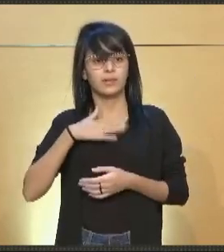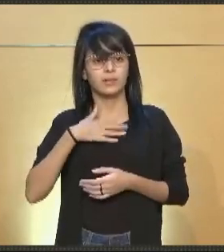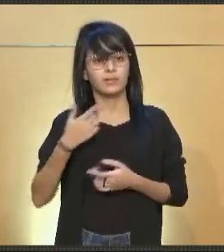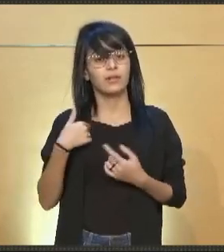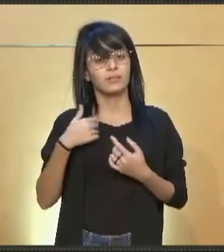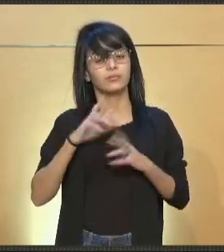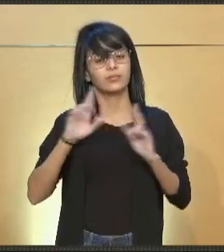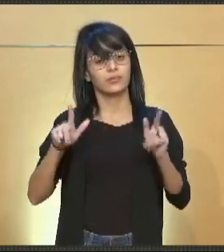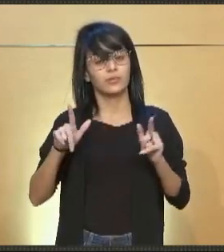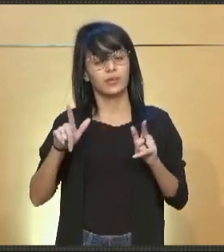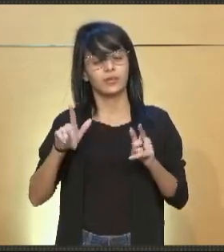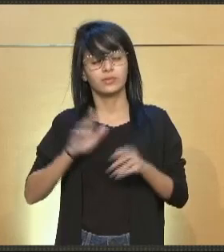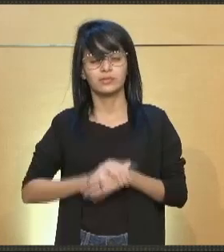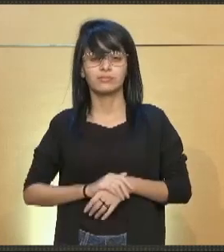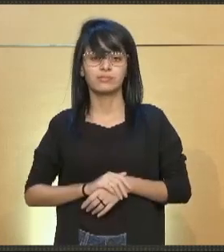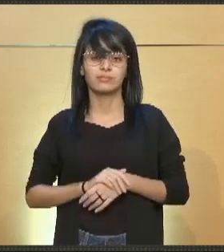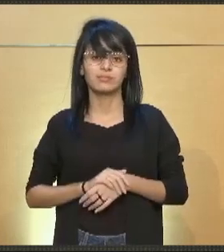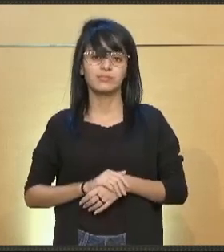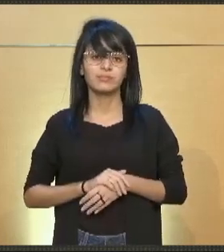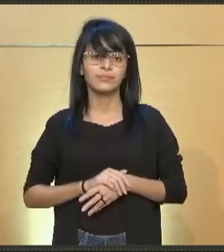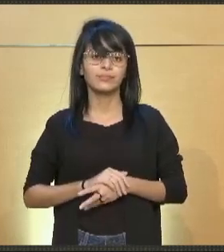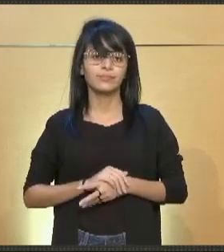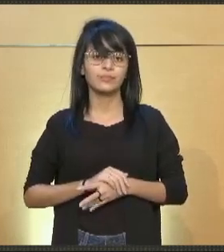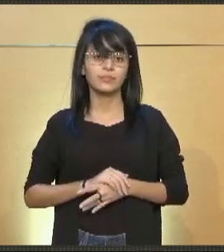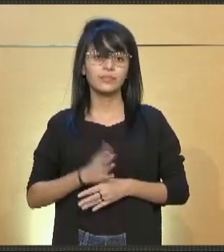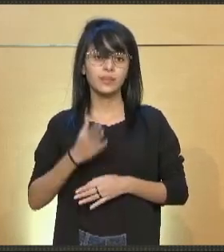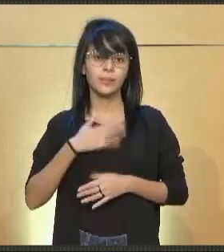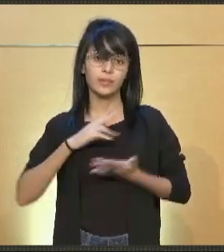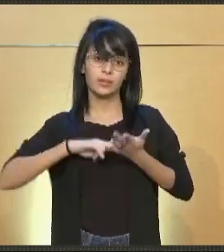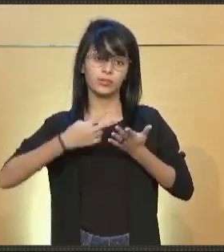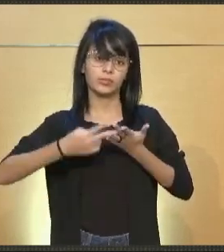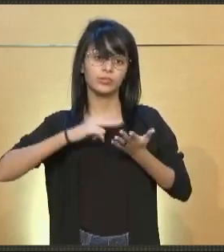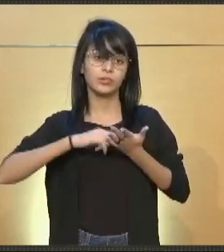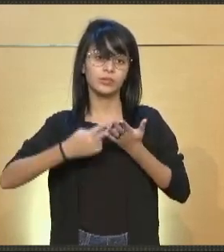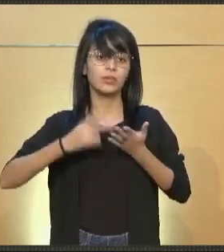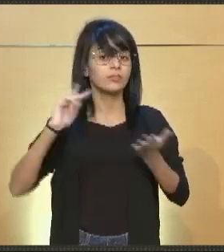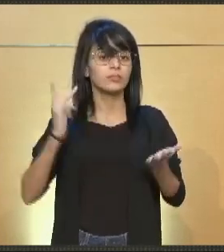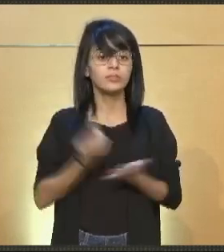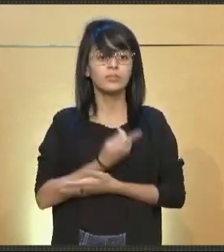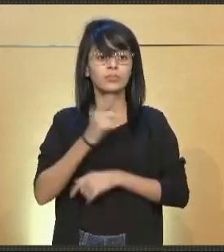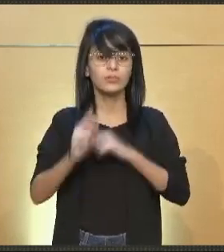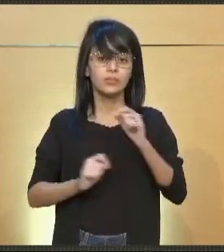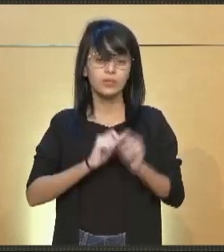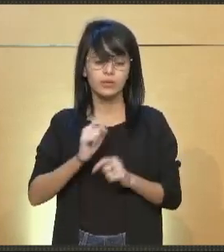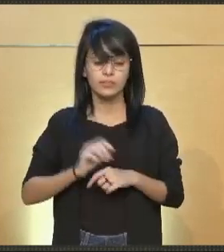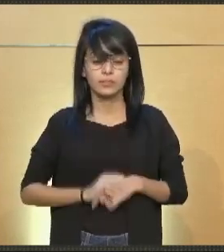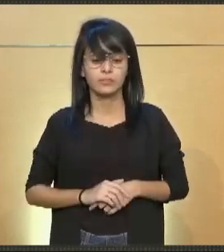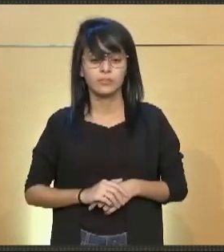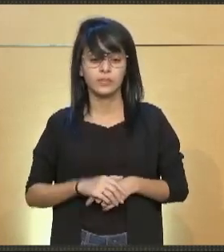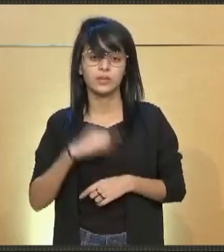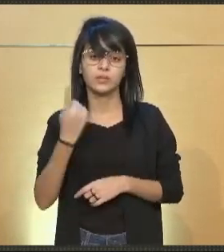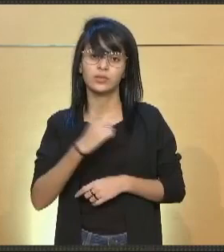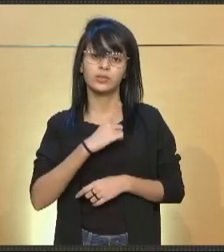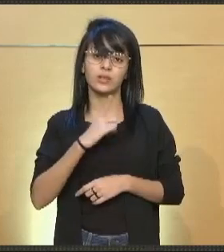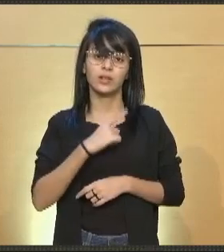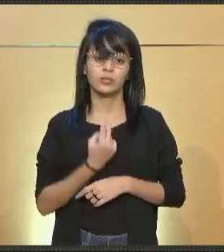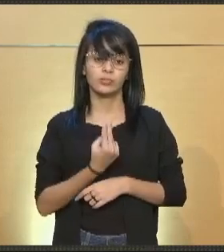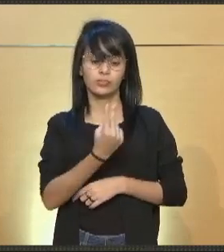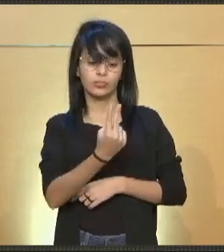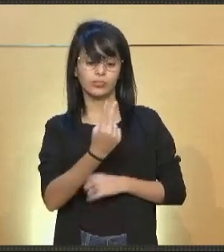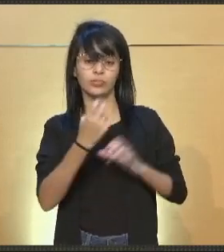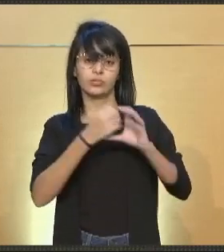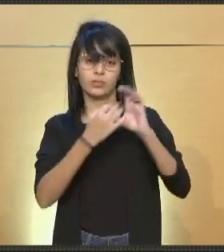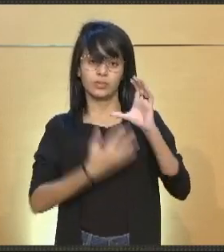versão oficial. Então, dentro dessa minha própria tradução, nós chegamos à conclusão de que nós temos duas coisas, ou duas